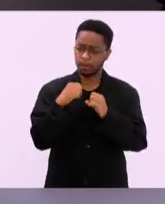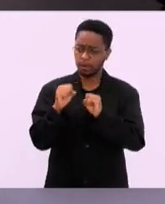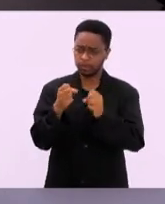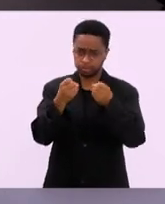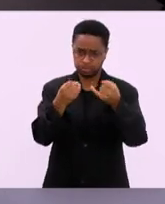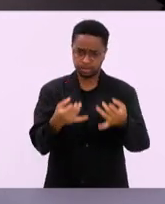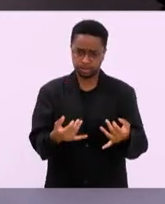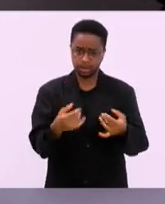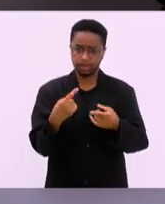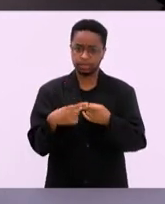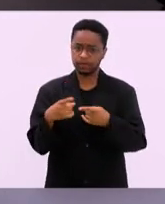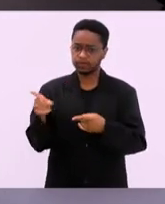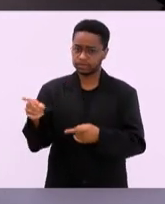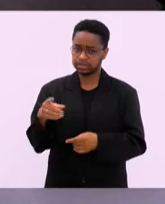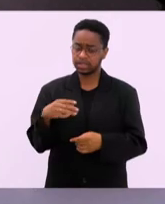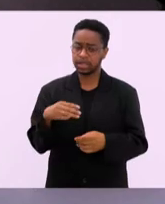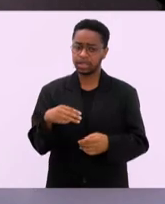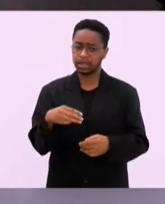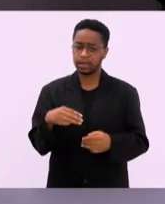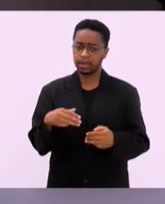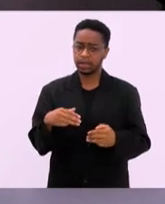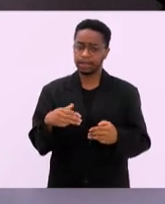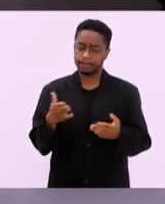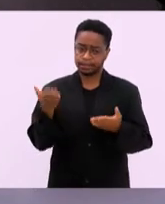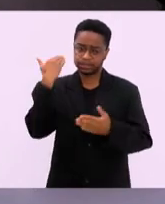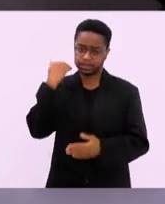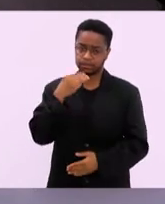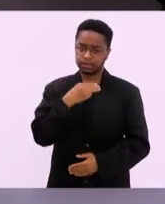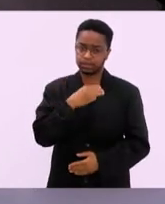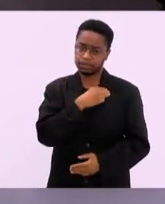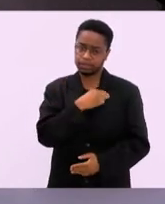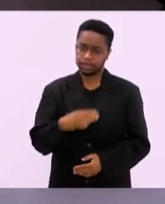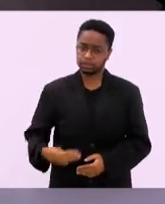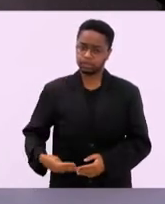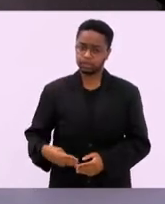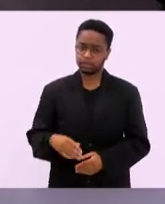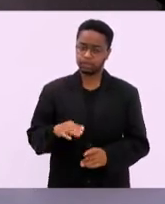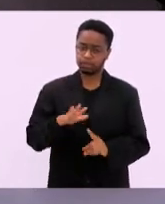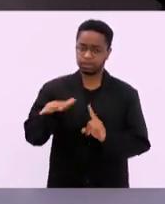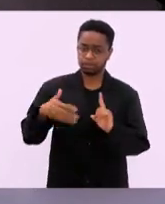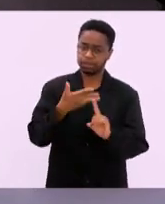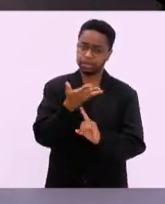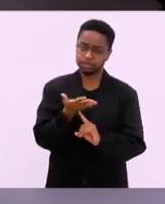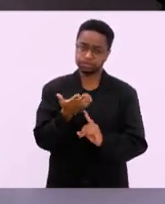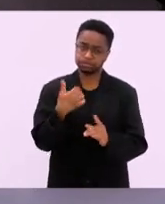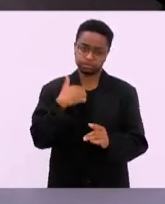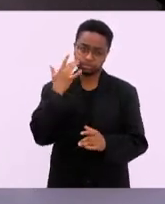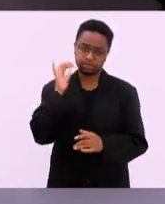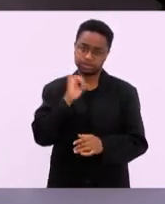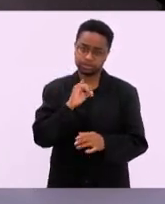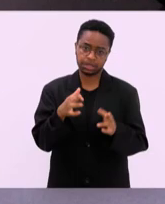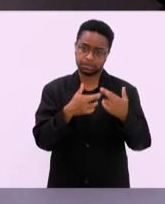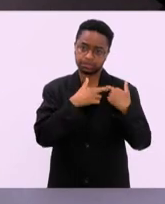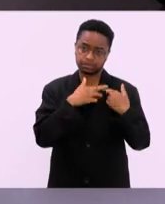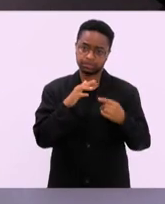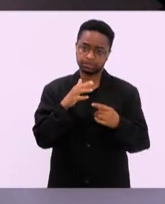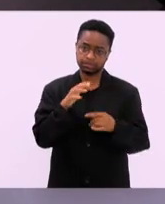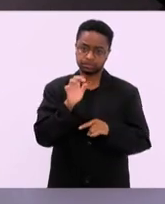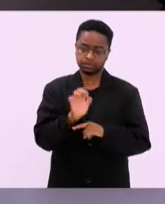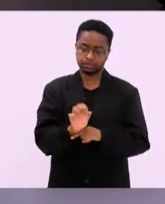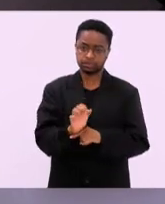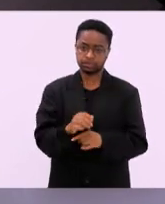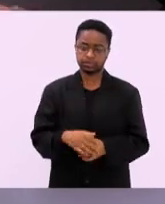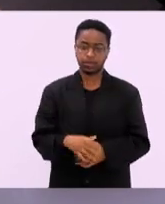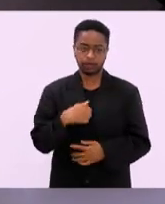Já que o senhor foi o ministro do meio ambiente, se nós podemos fazer isso a nível estadual. Deixa eu dizer. Eu estou falando sério. Eu sei. Eu